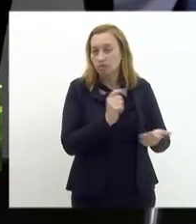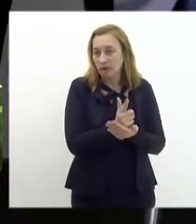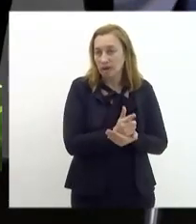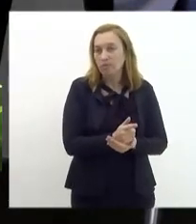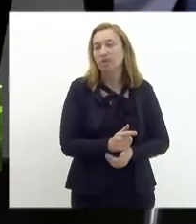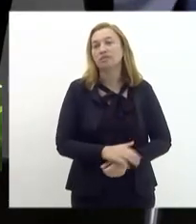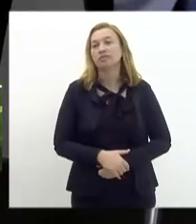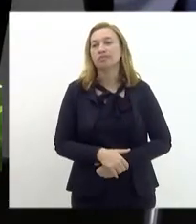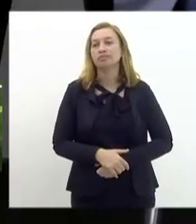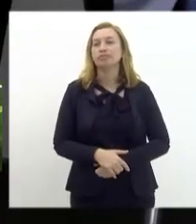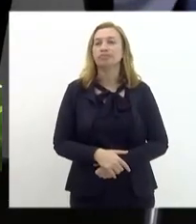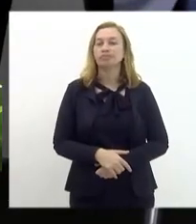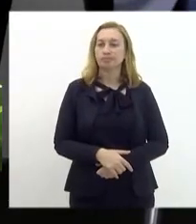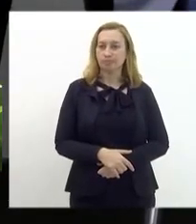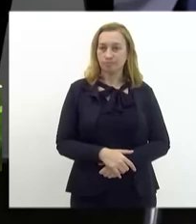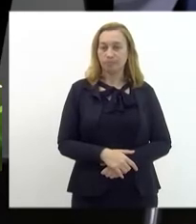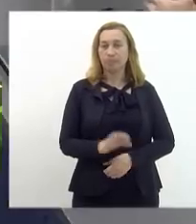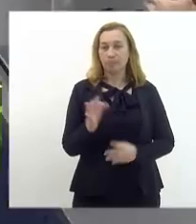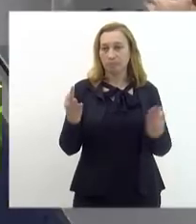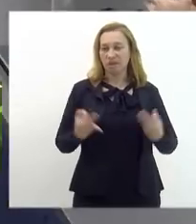da propina.